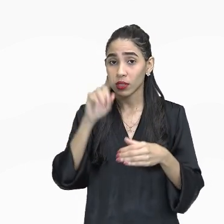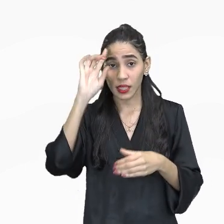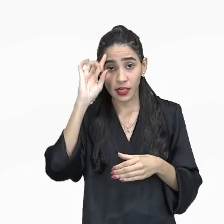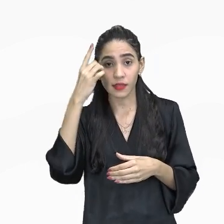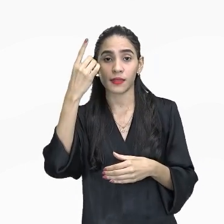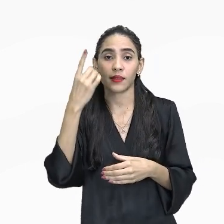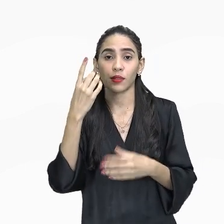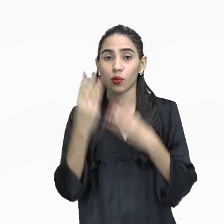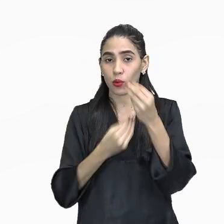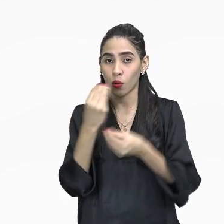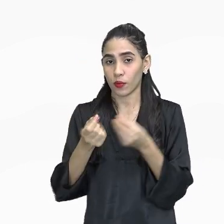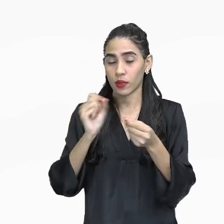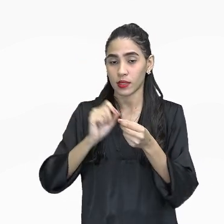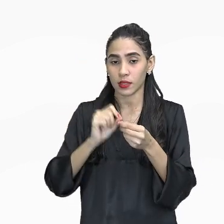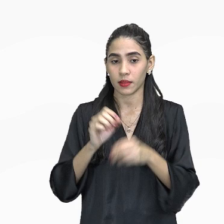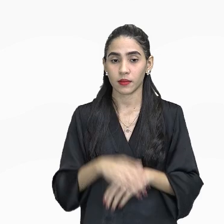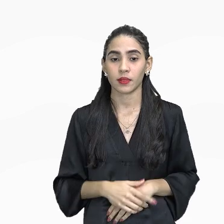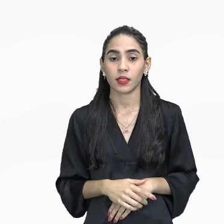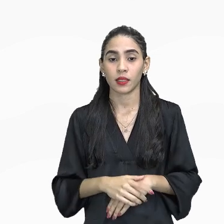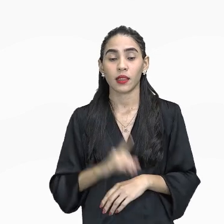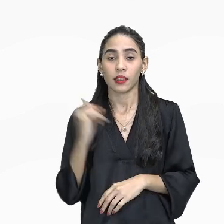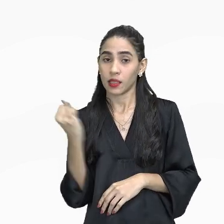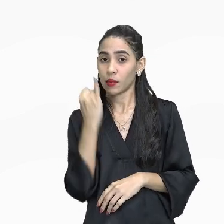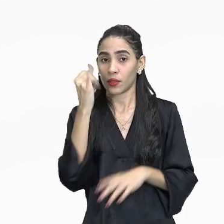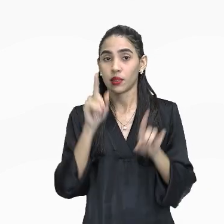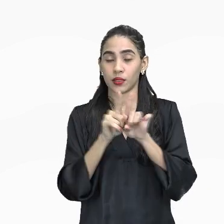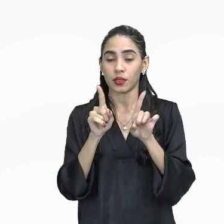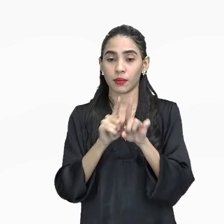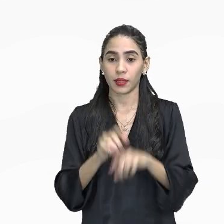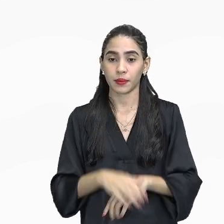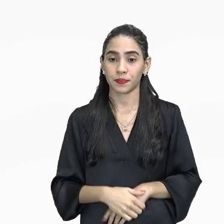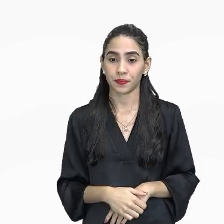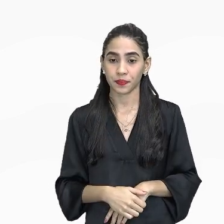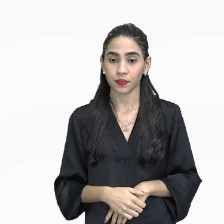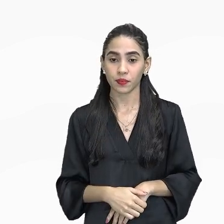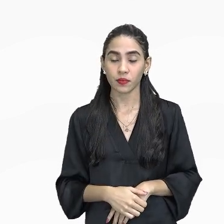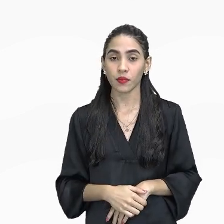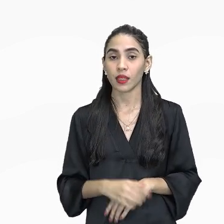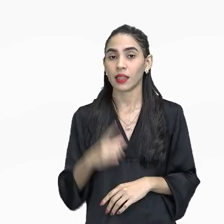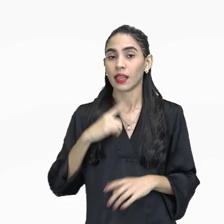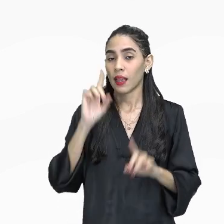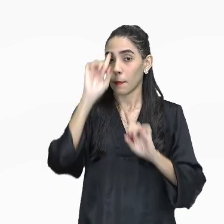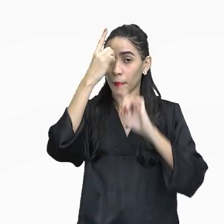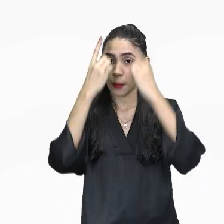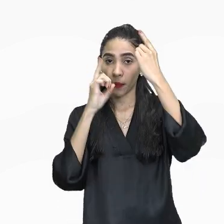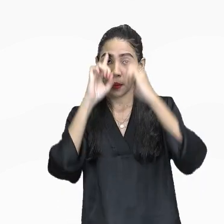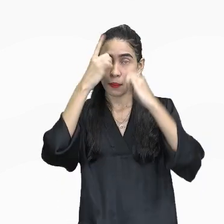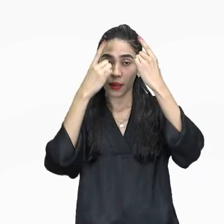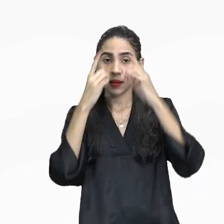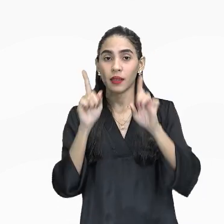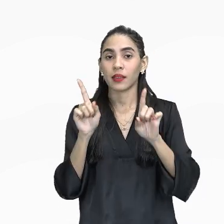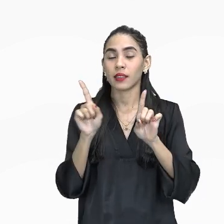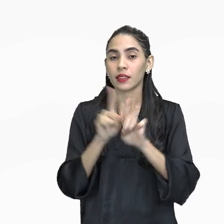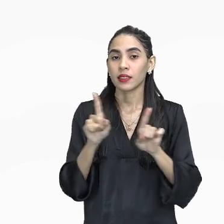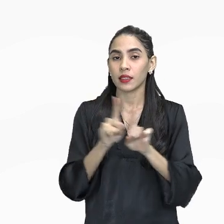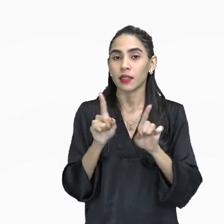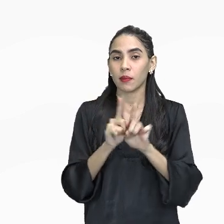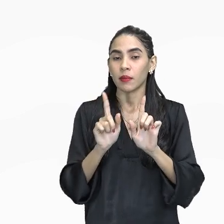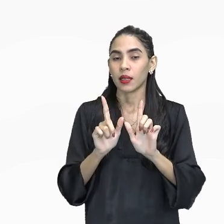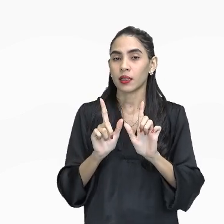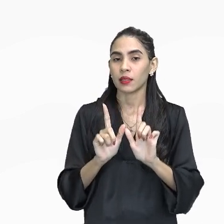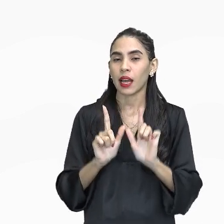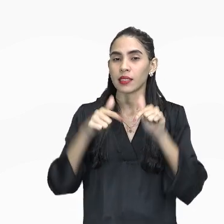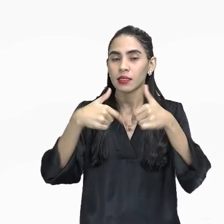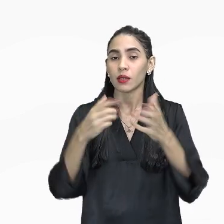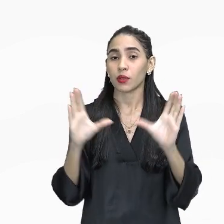tá? Então, essa parte também é muito importante, não é, professora Manuela? E aí vem a criatividade e o trabalho também em